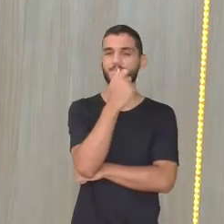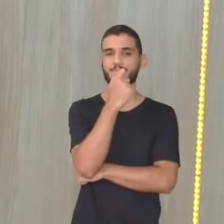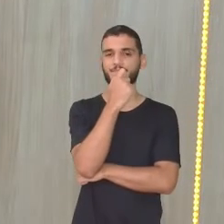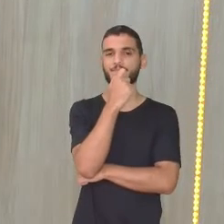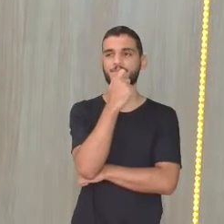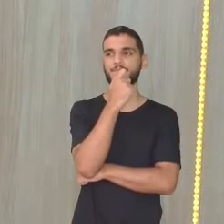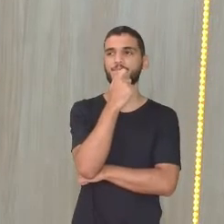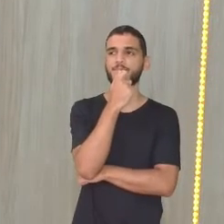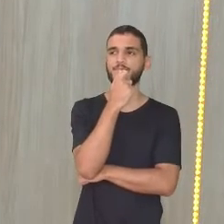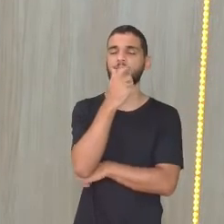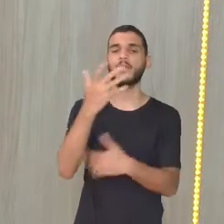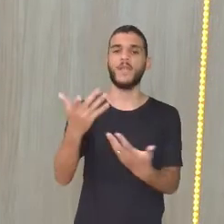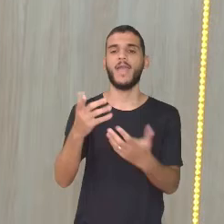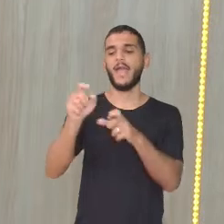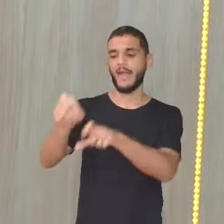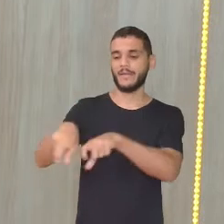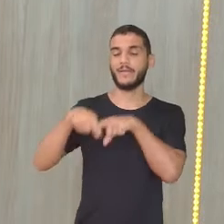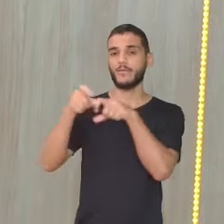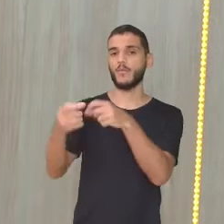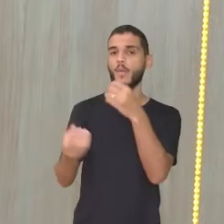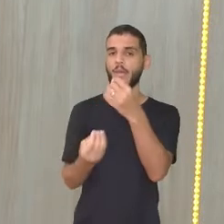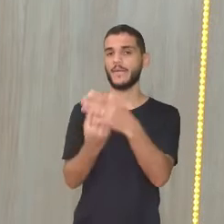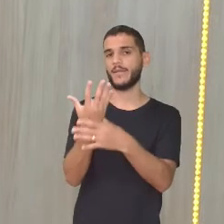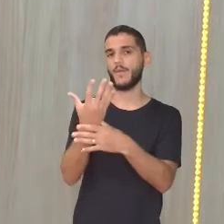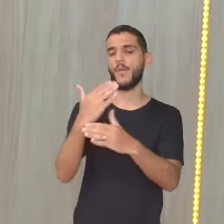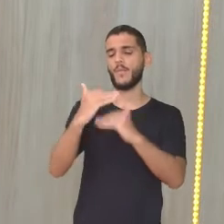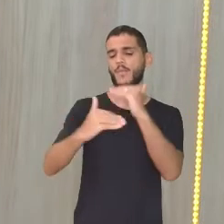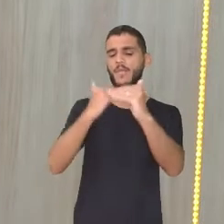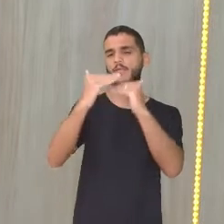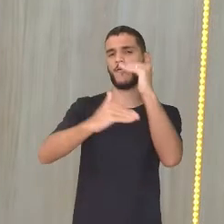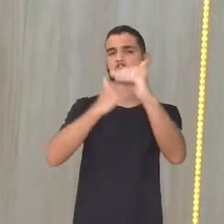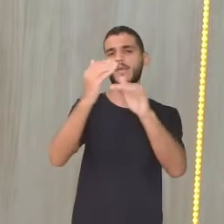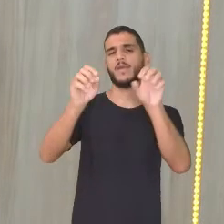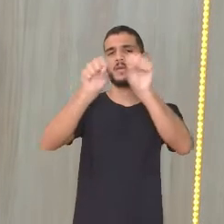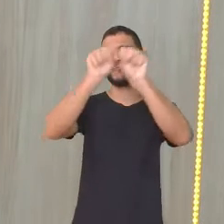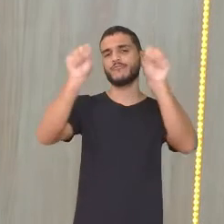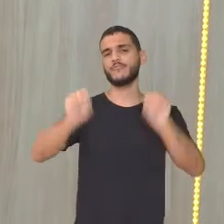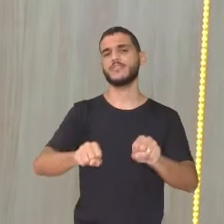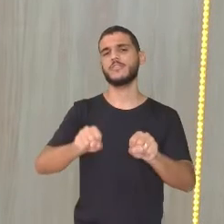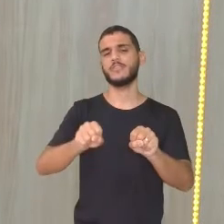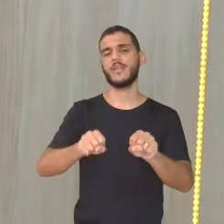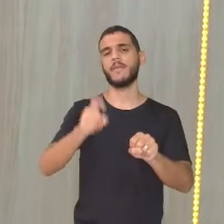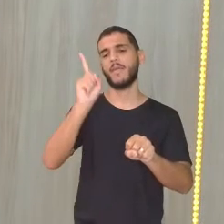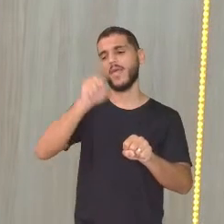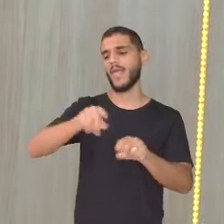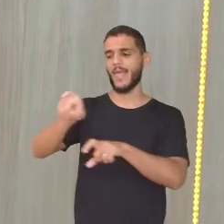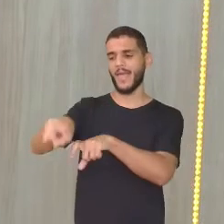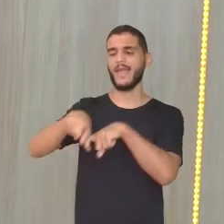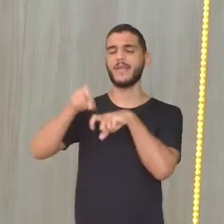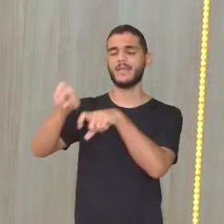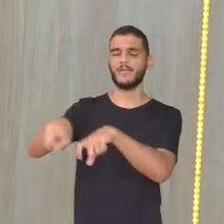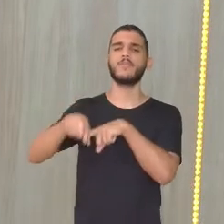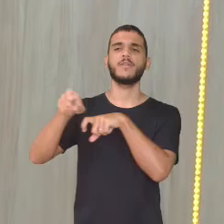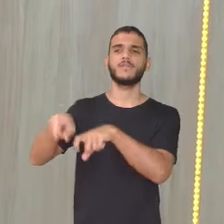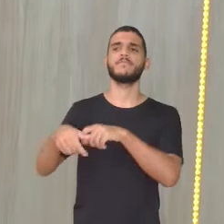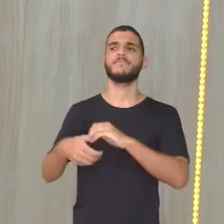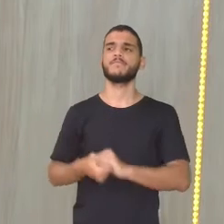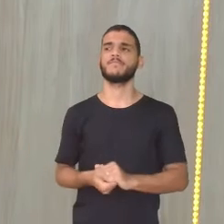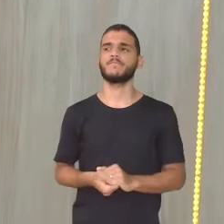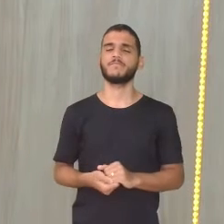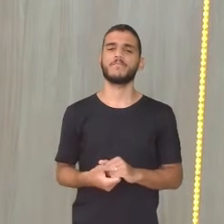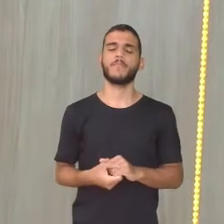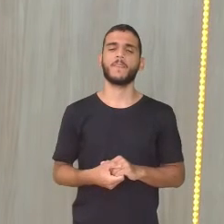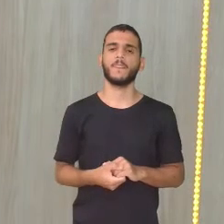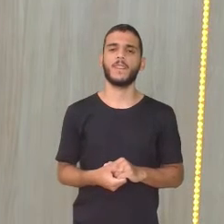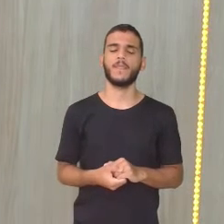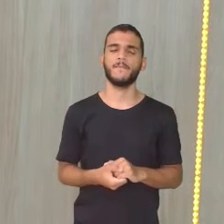ela gerou o desenvolvimento, né? Esse sistema agrícola, né? O desenvolvimento dos sistemas agrícolas gerou